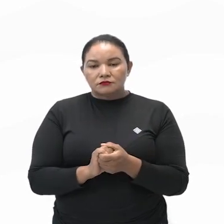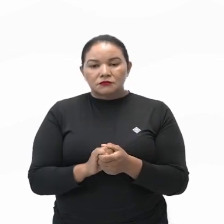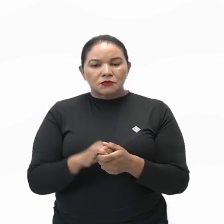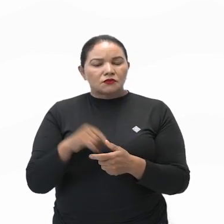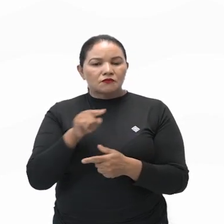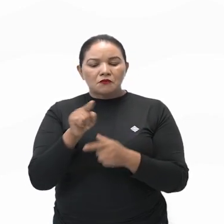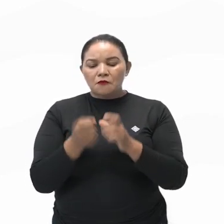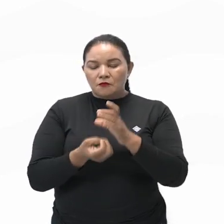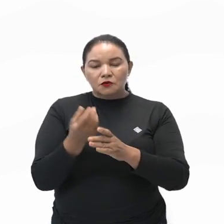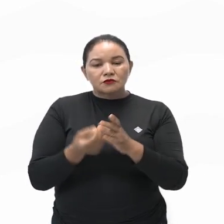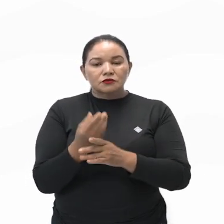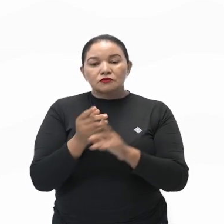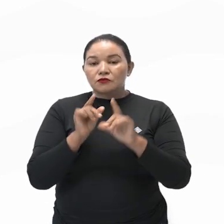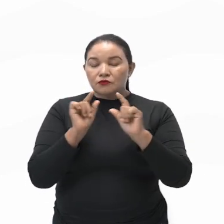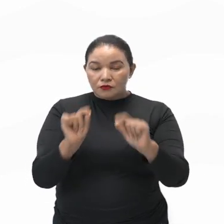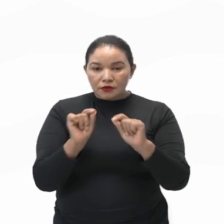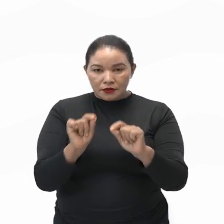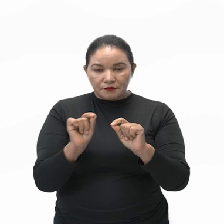você produziu?